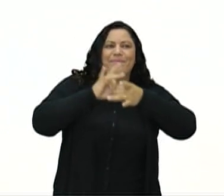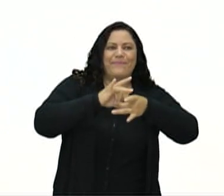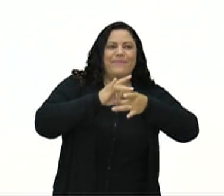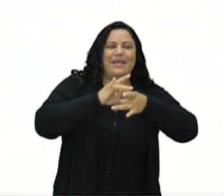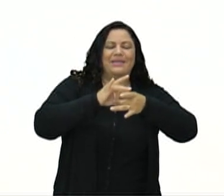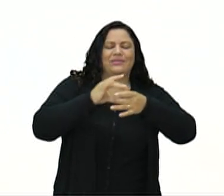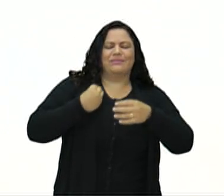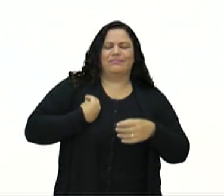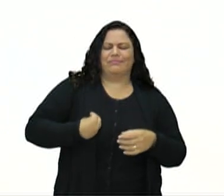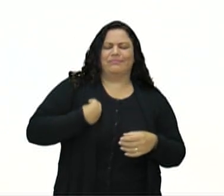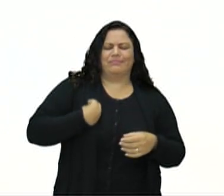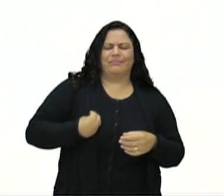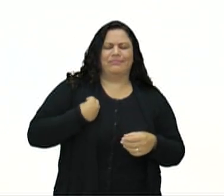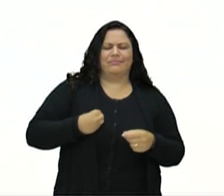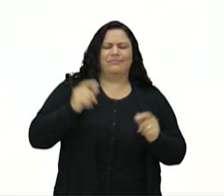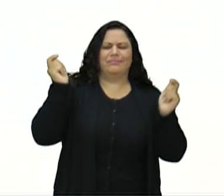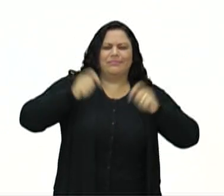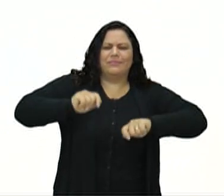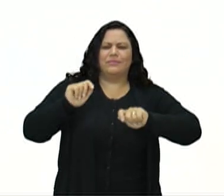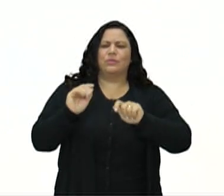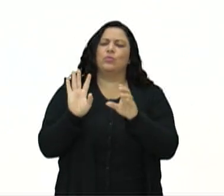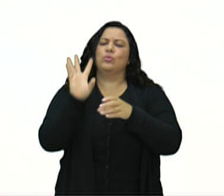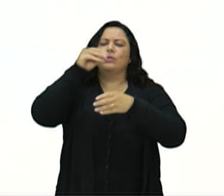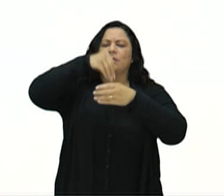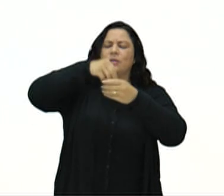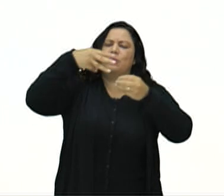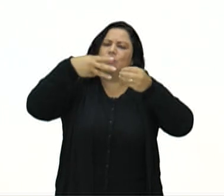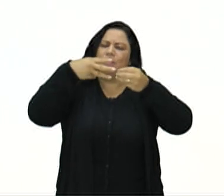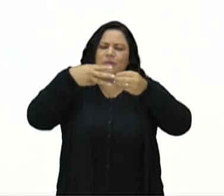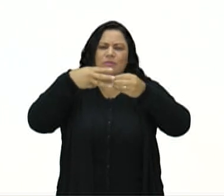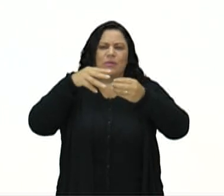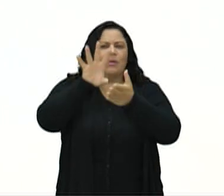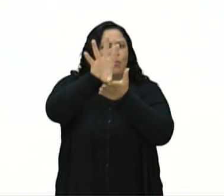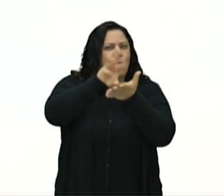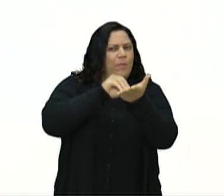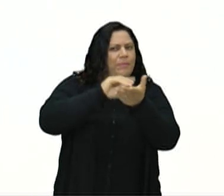célula. Anota, em 30 segundos eu estou de volta.